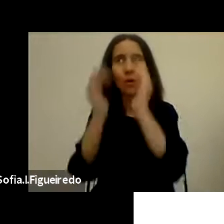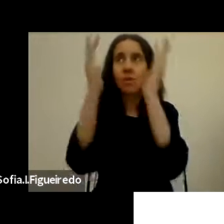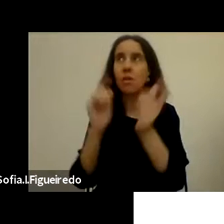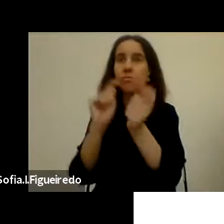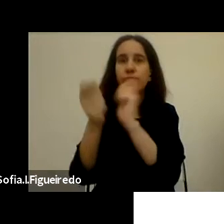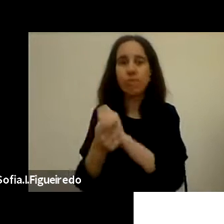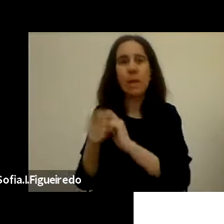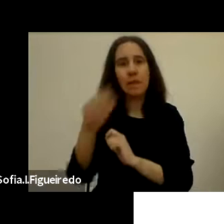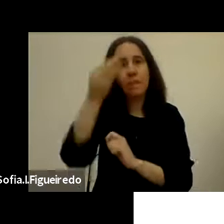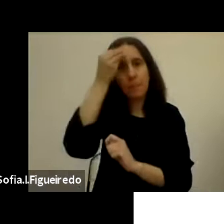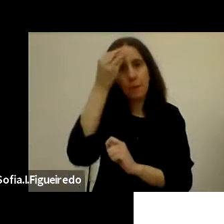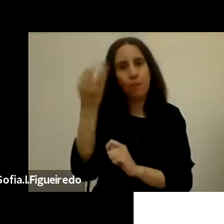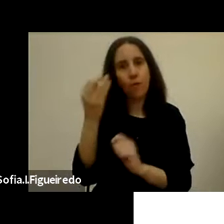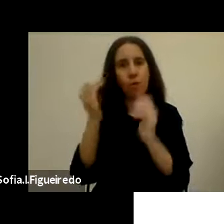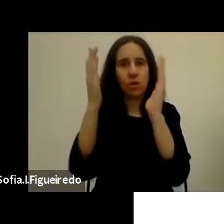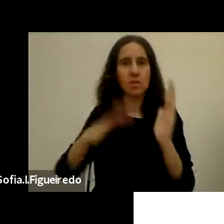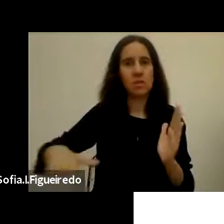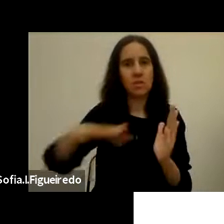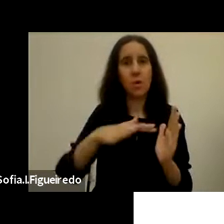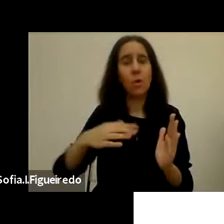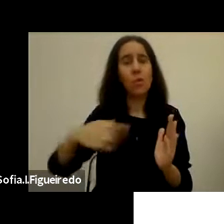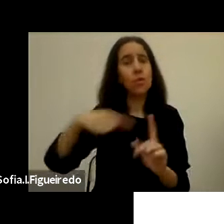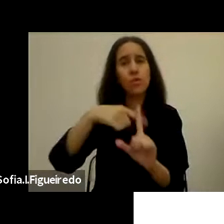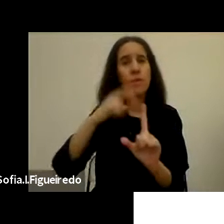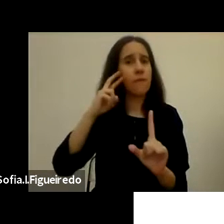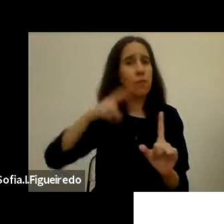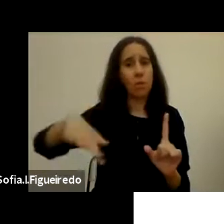via, uma lição aprendida dentro da organização. E todos ganhamos valor com isso.